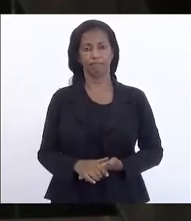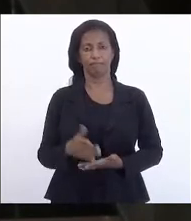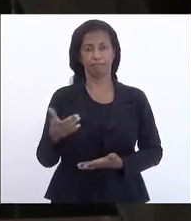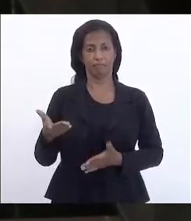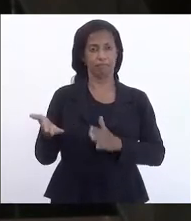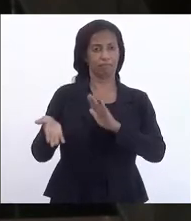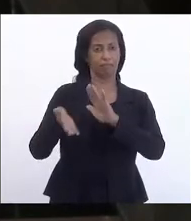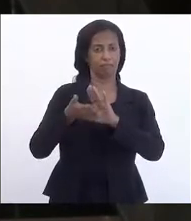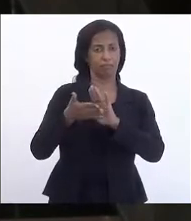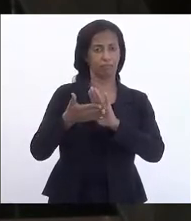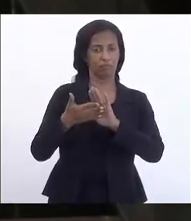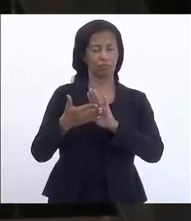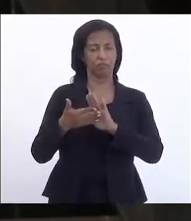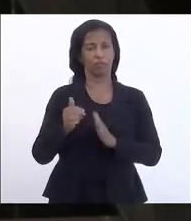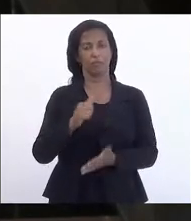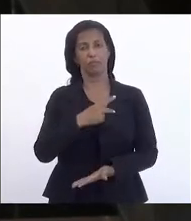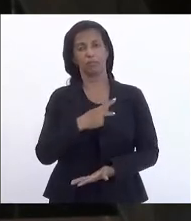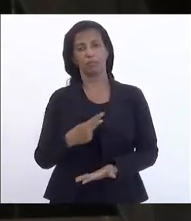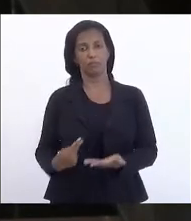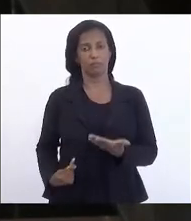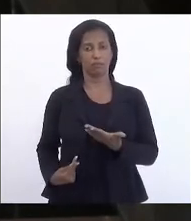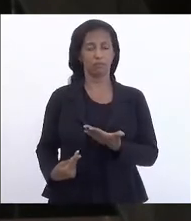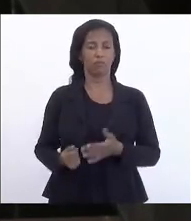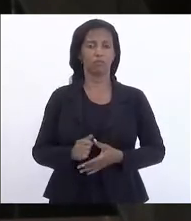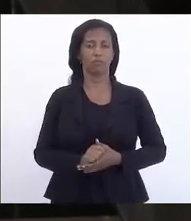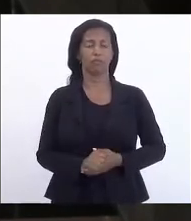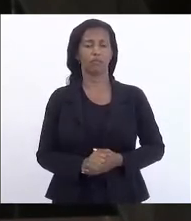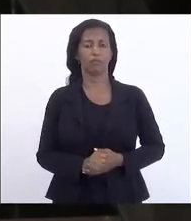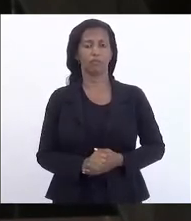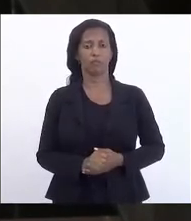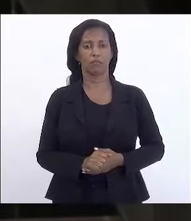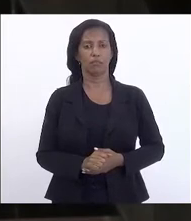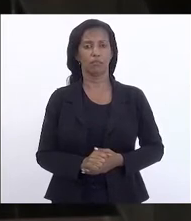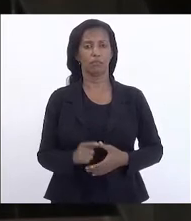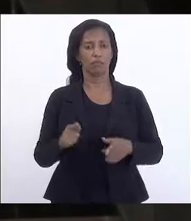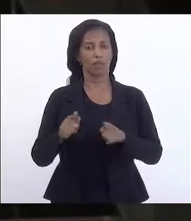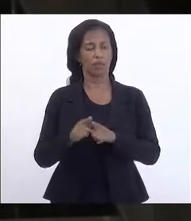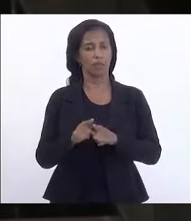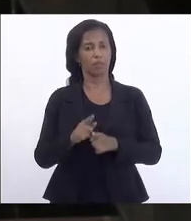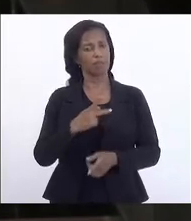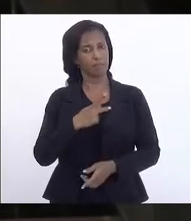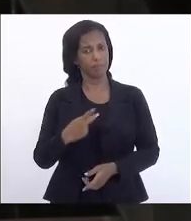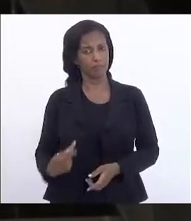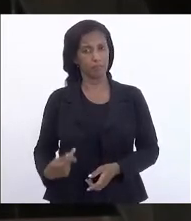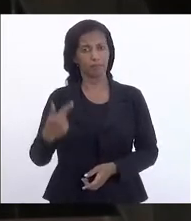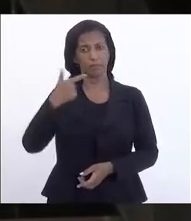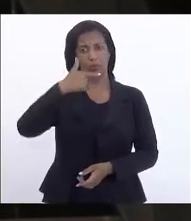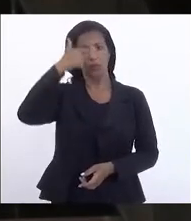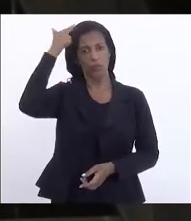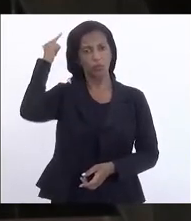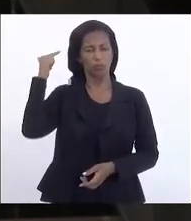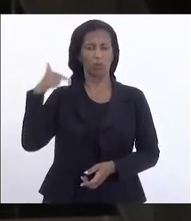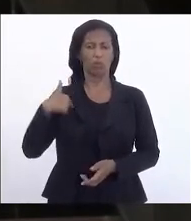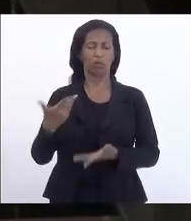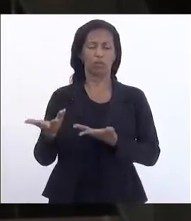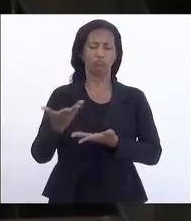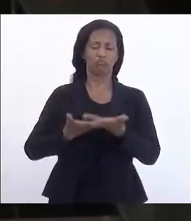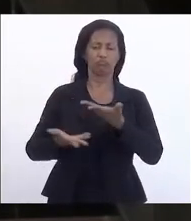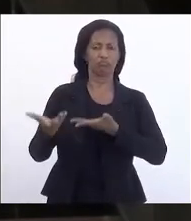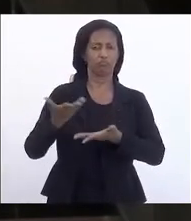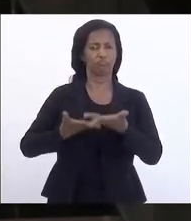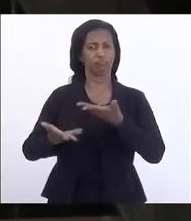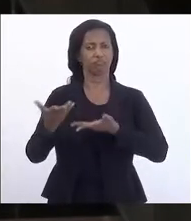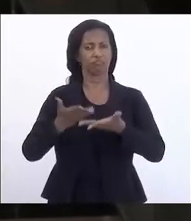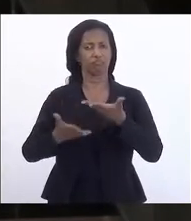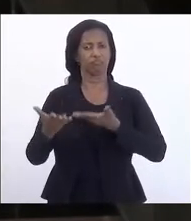proposta pelo deputado André Siciliano, presidida pelo deputado Luiz Paulo e da qual eu participei ativamente